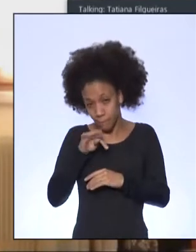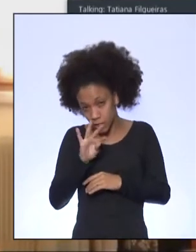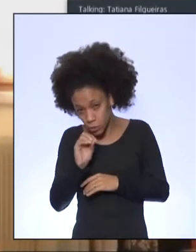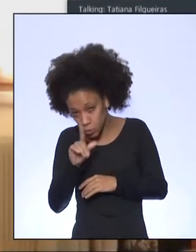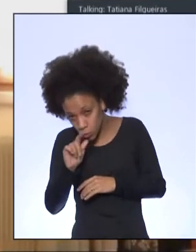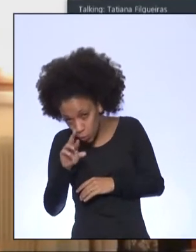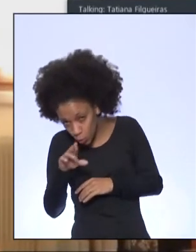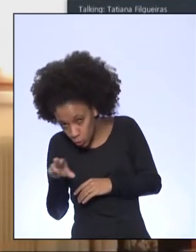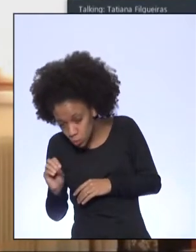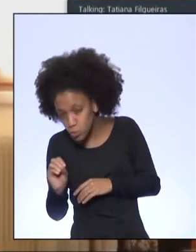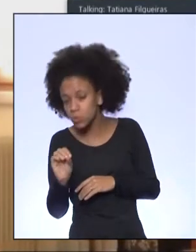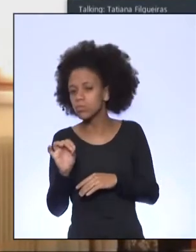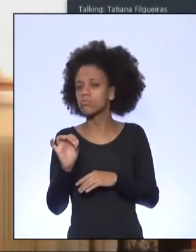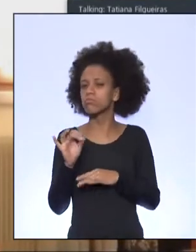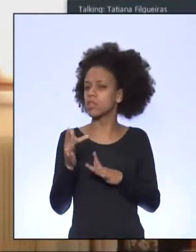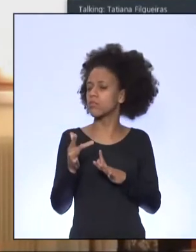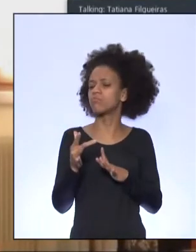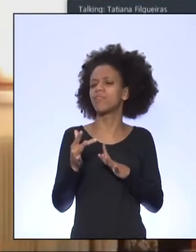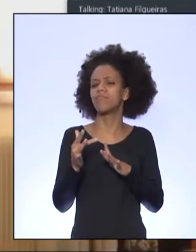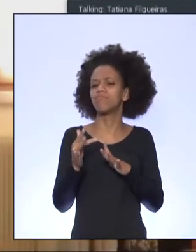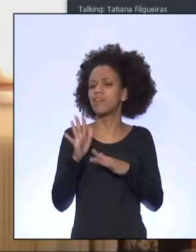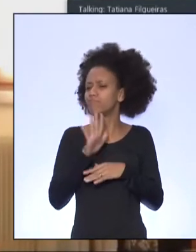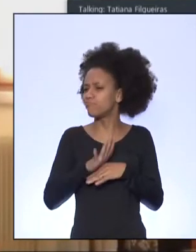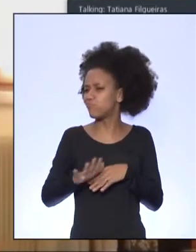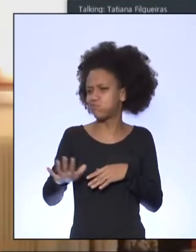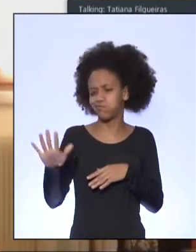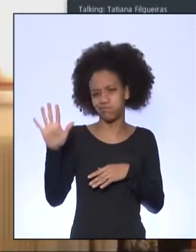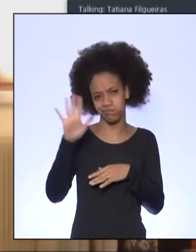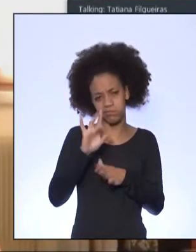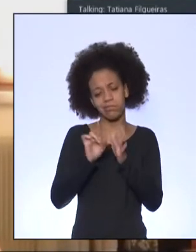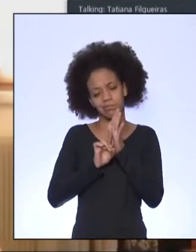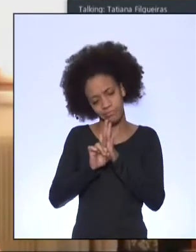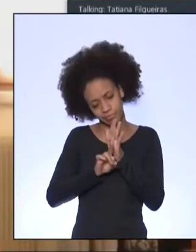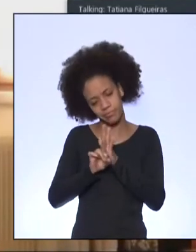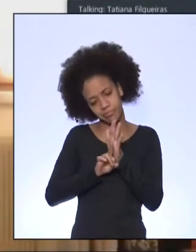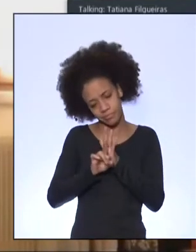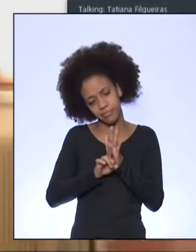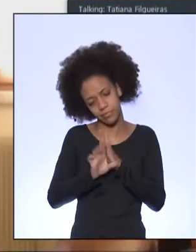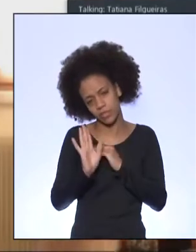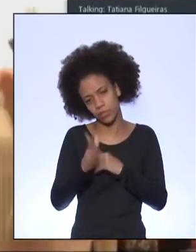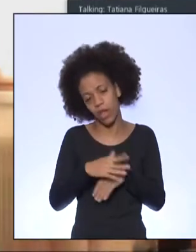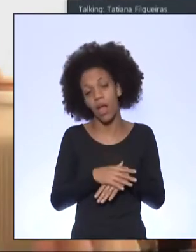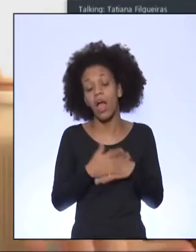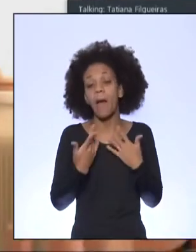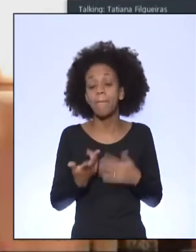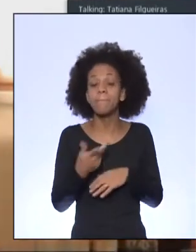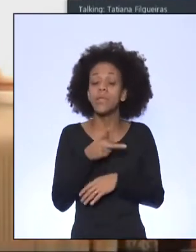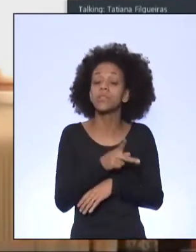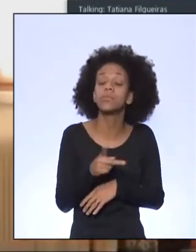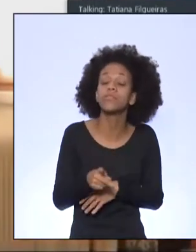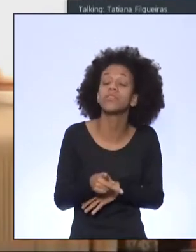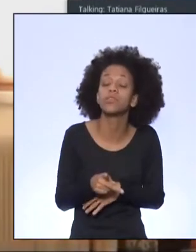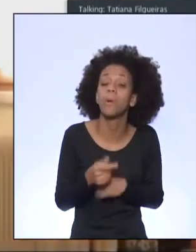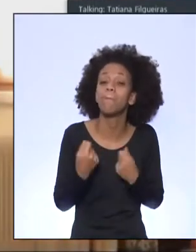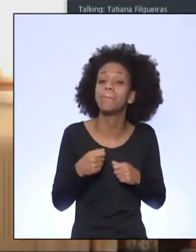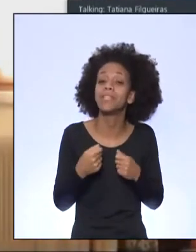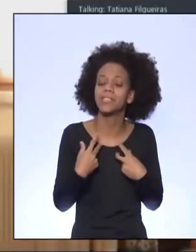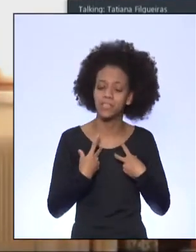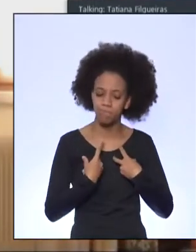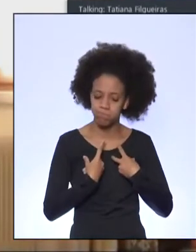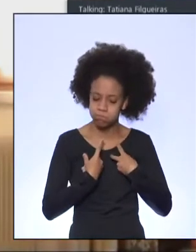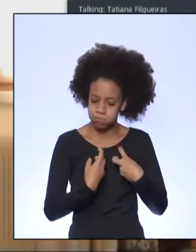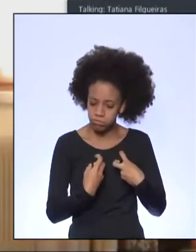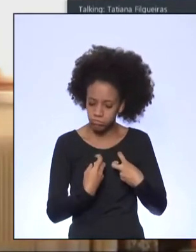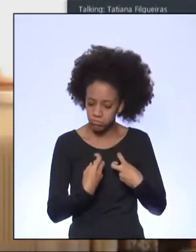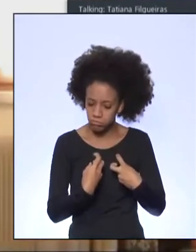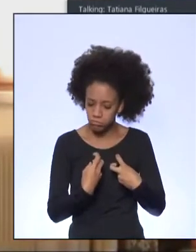de Teresina, então isso já está em uso, né, em política pública. O professor ele precisa se diagnosticar e primeiro